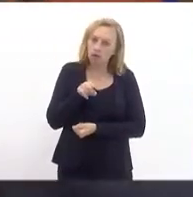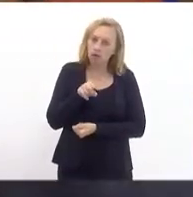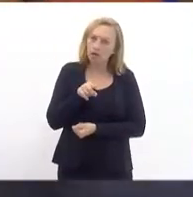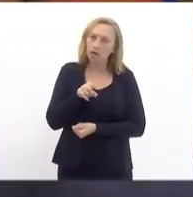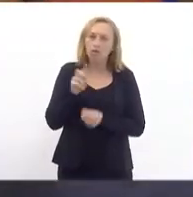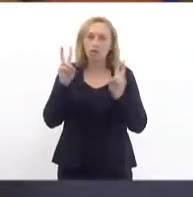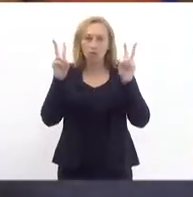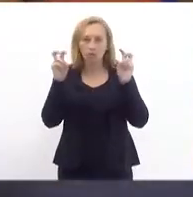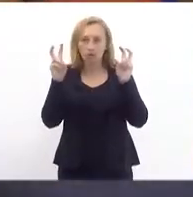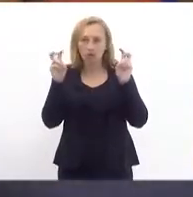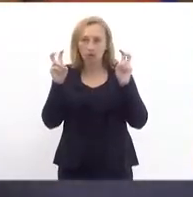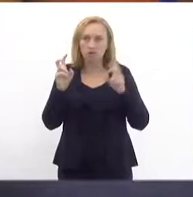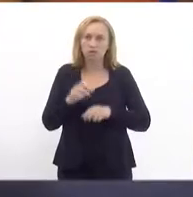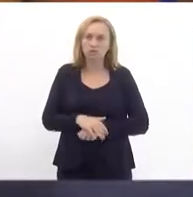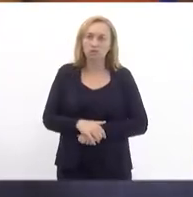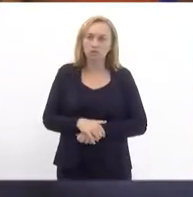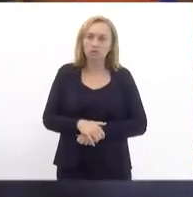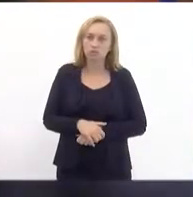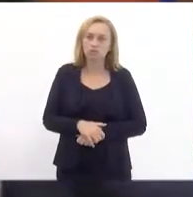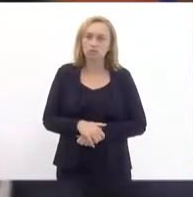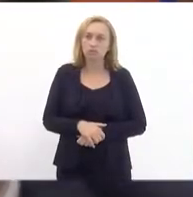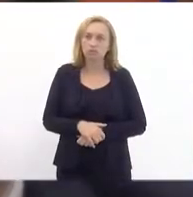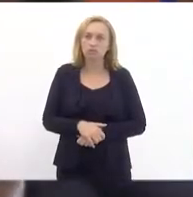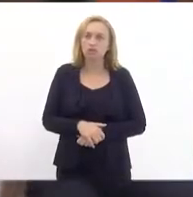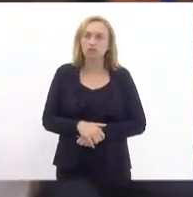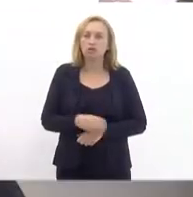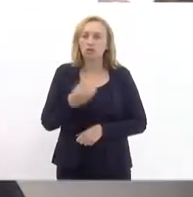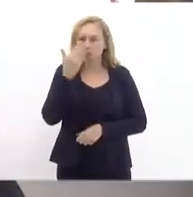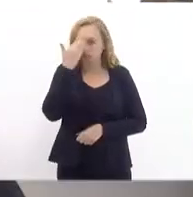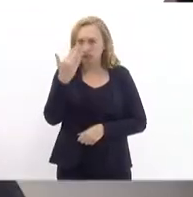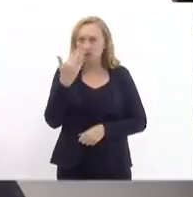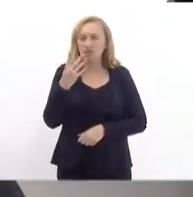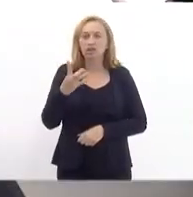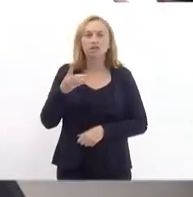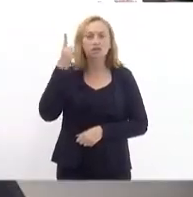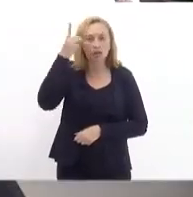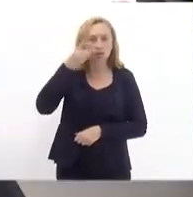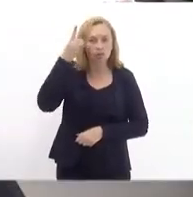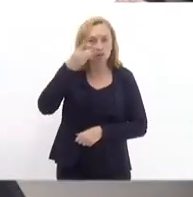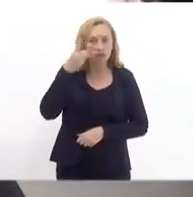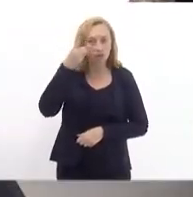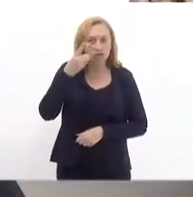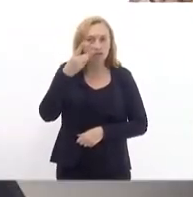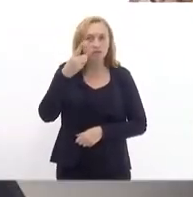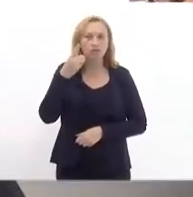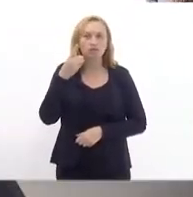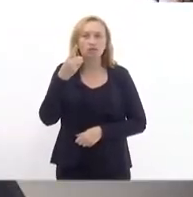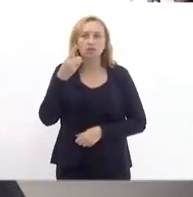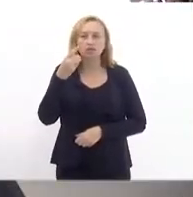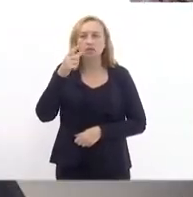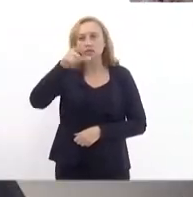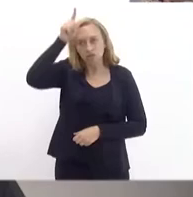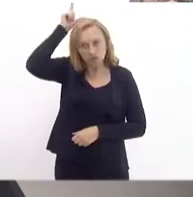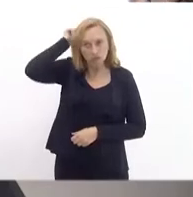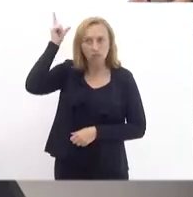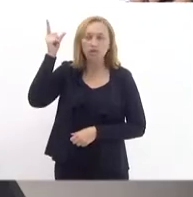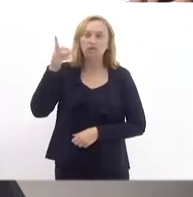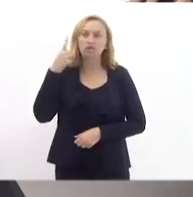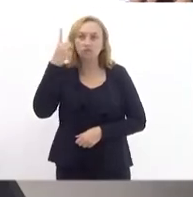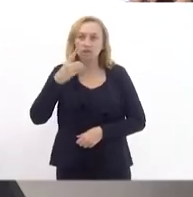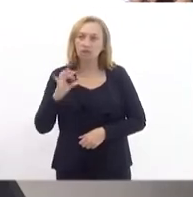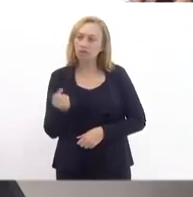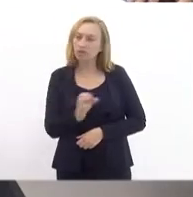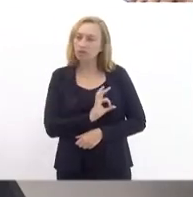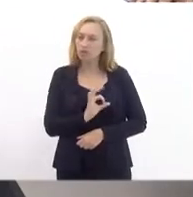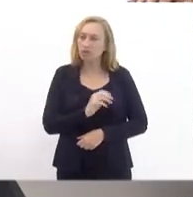que deixa bastante a desejar. Né? Tá bom, muito obrigado. Vou passar a palavra para o deputado Luiz Paulo, deputada Marta Rocha também quer falar. Para falar primeiro a Marta, que a